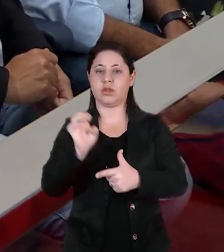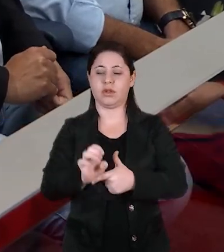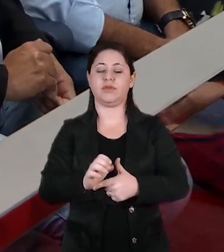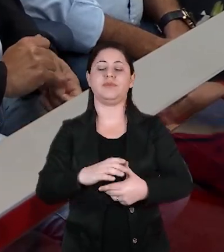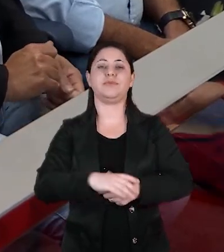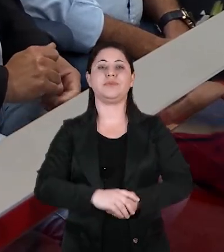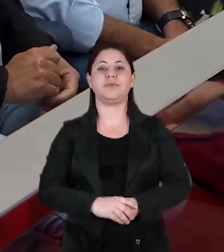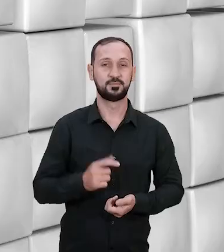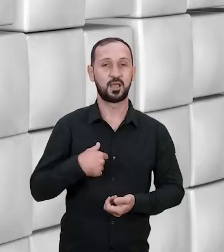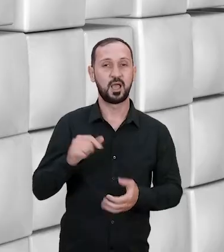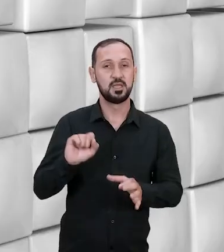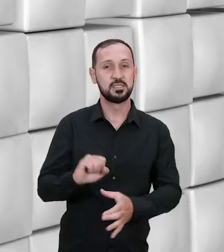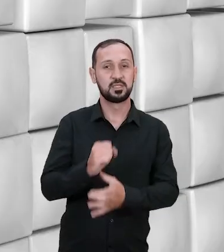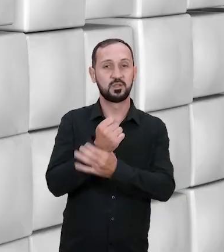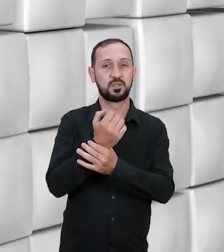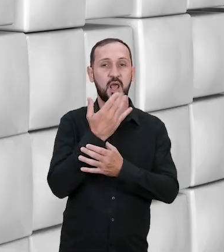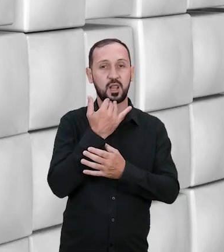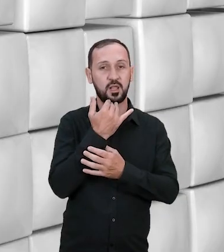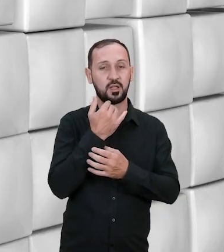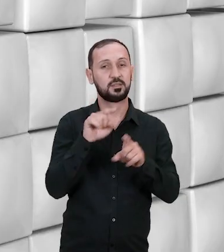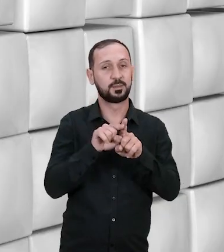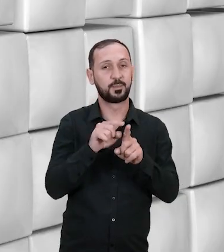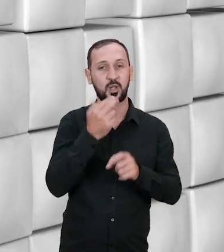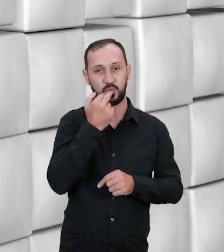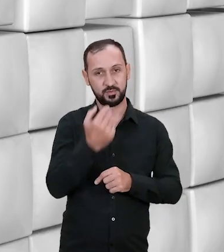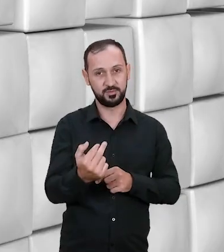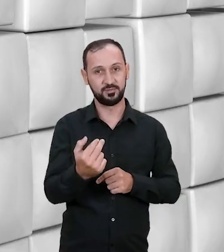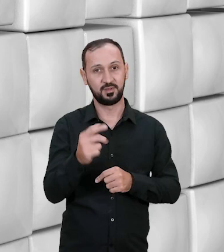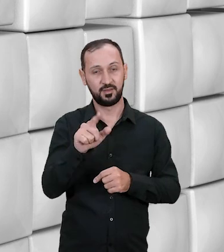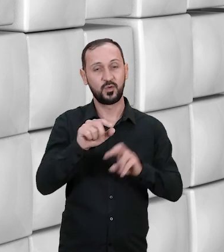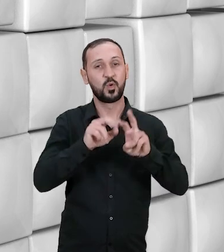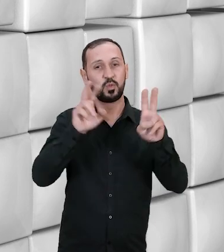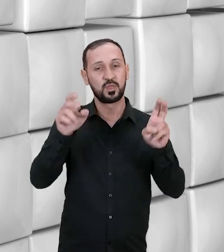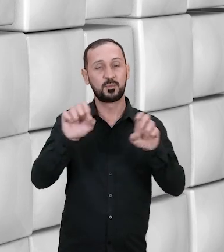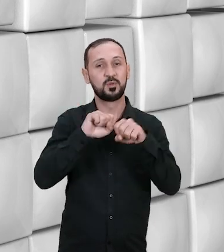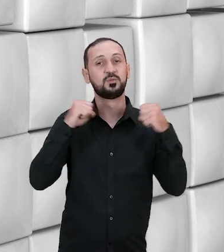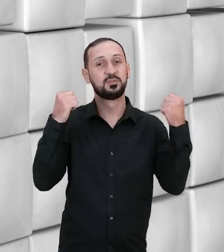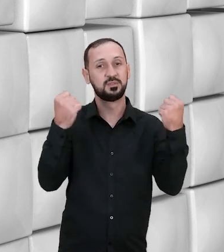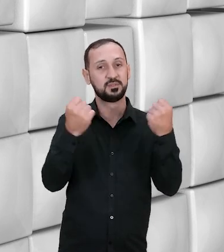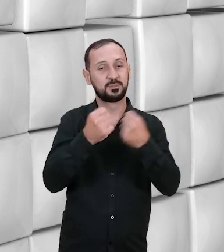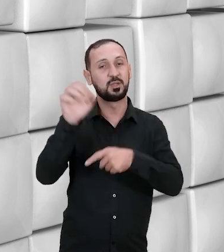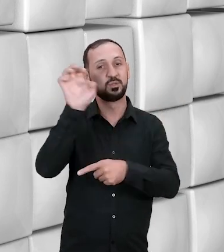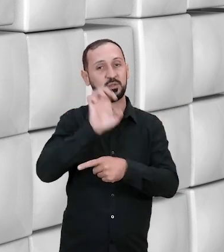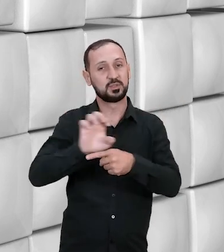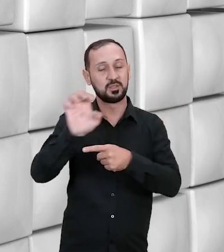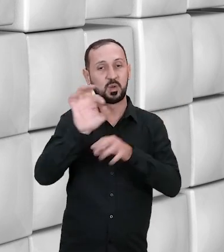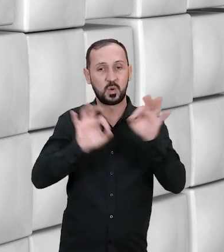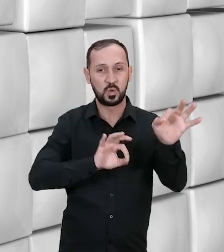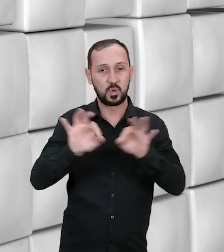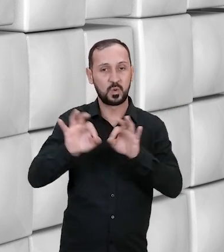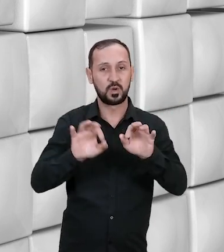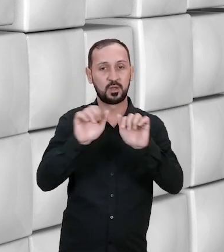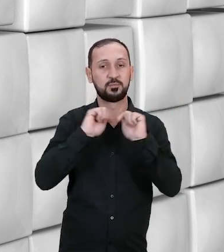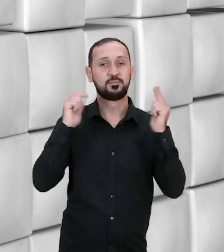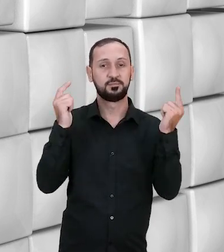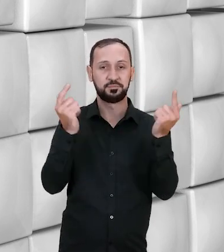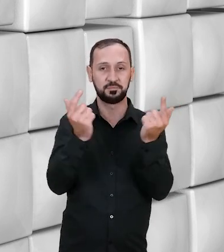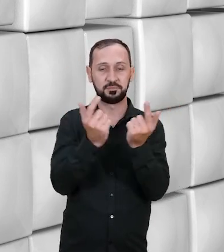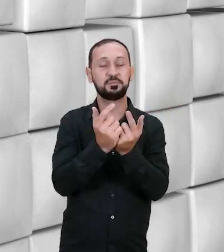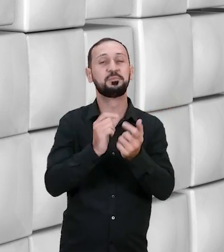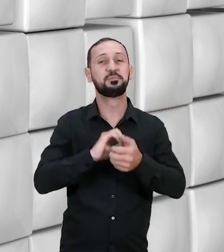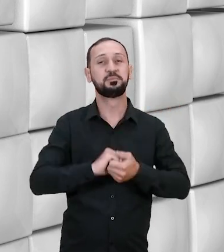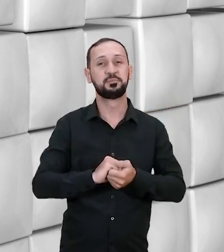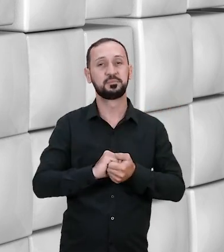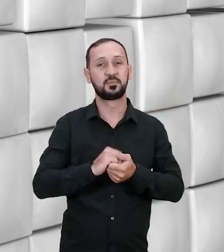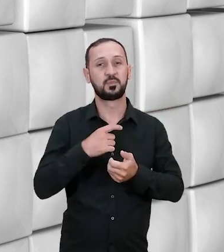Estado. A segurança alimentar e nutricional foi tema de seminário estadual promovido pela